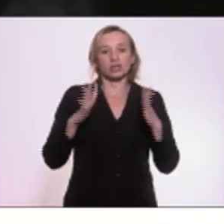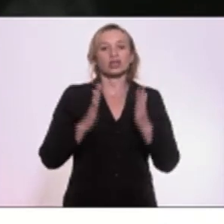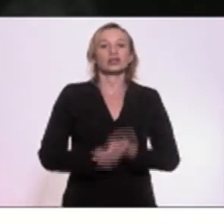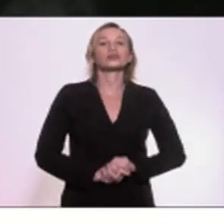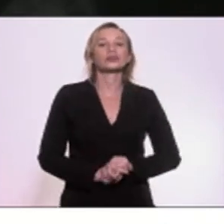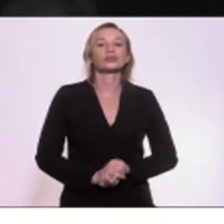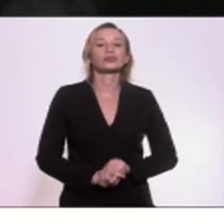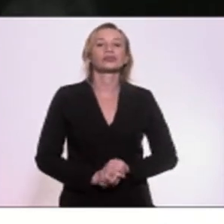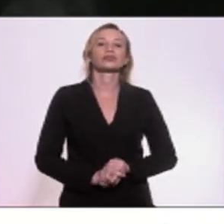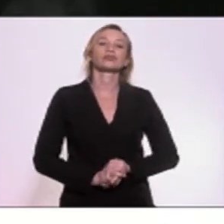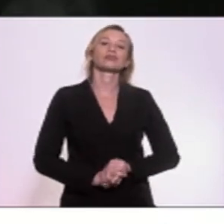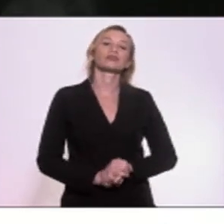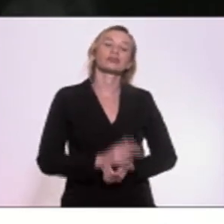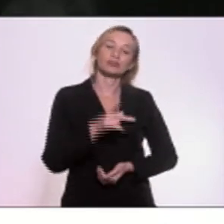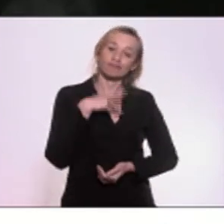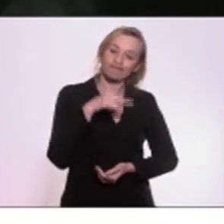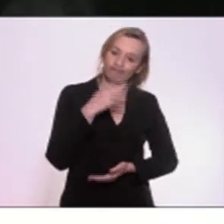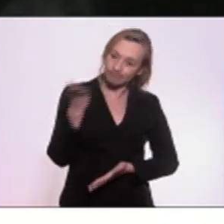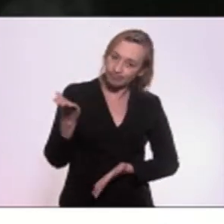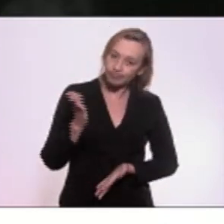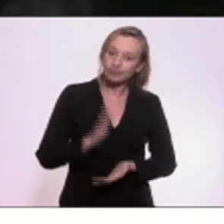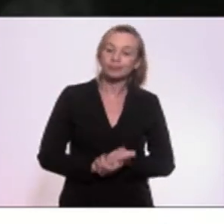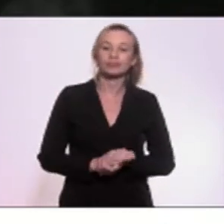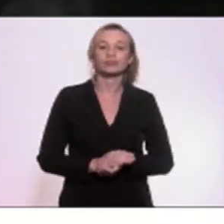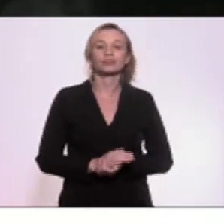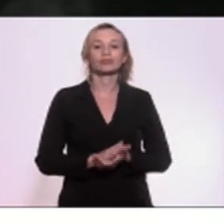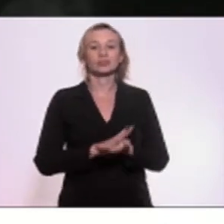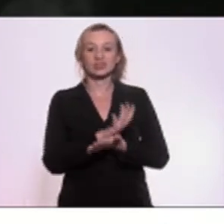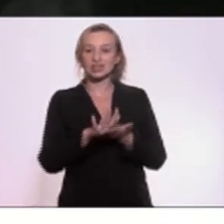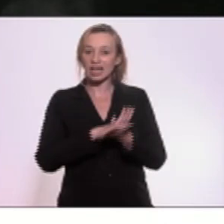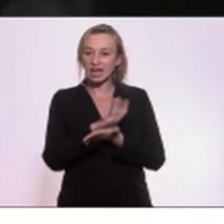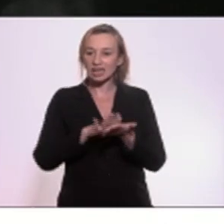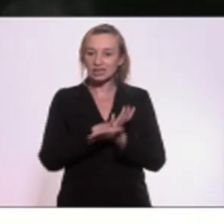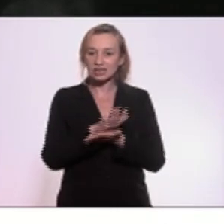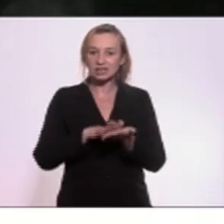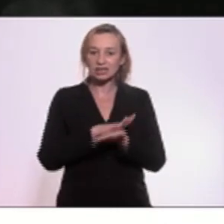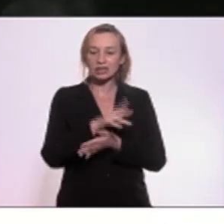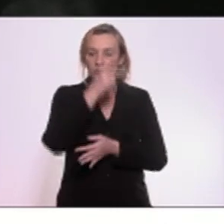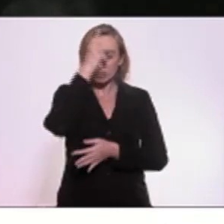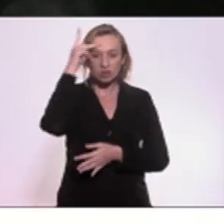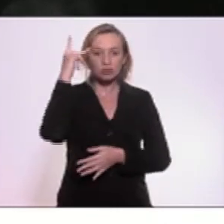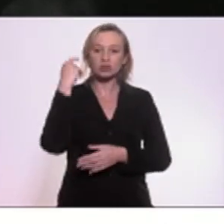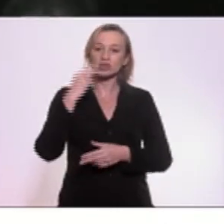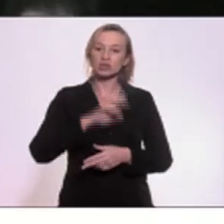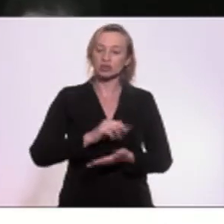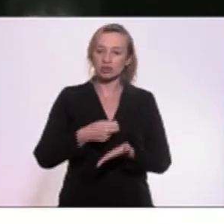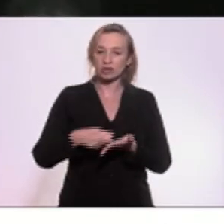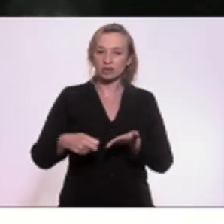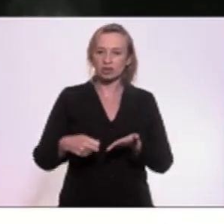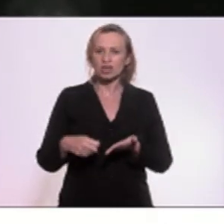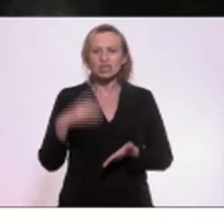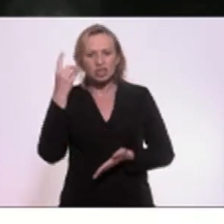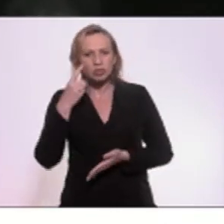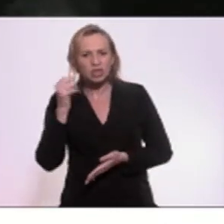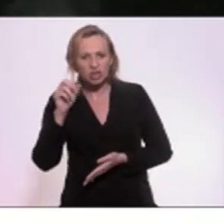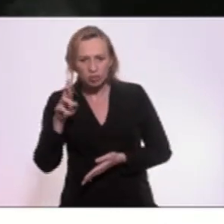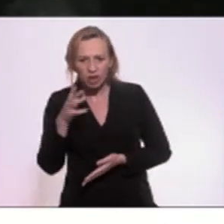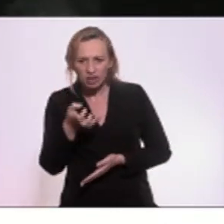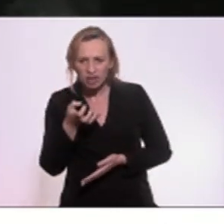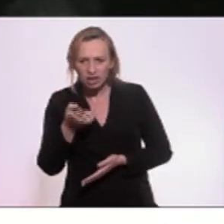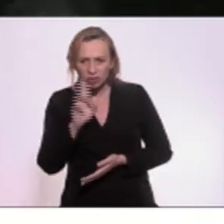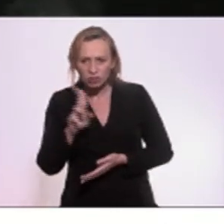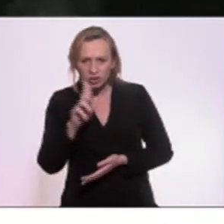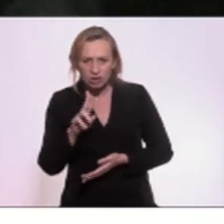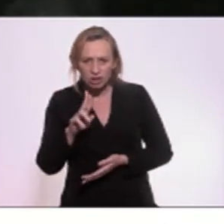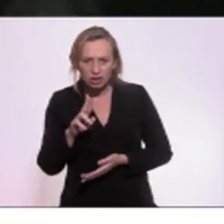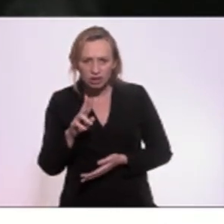excelente exposição. Bom, e não havendo mais oradores inscritos, o deputado Eliomar vai fazer uso